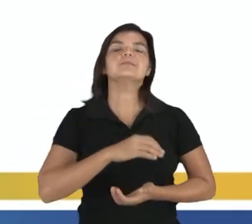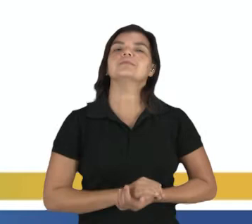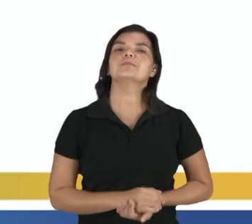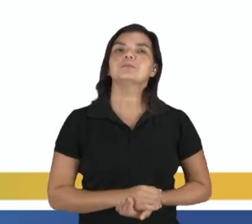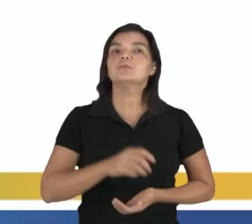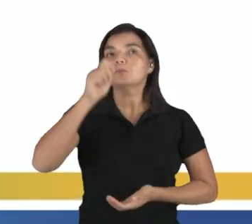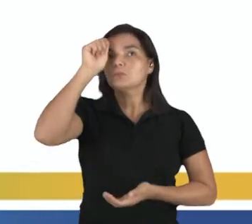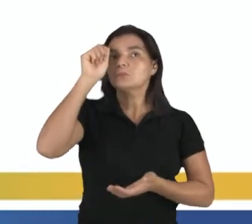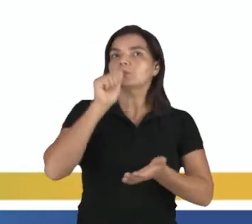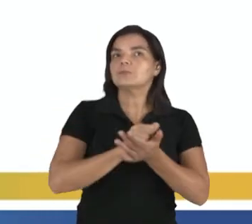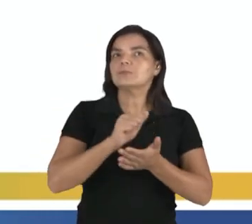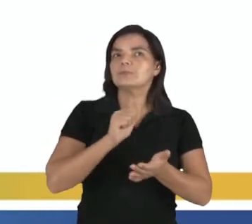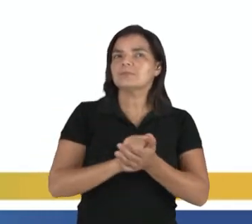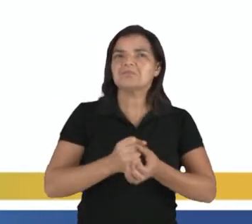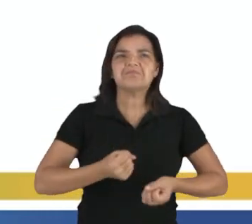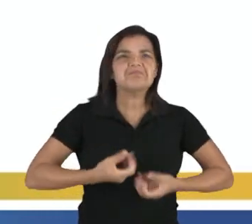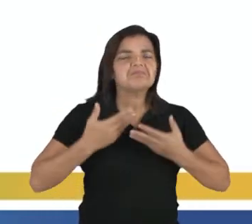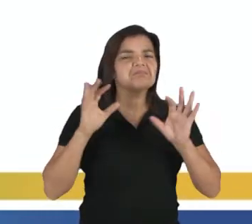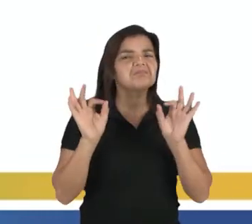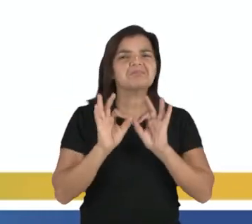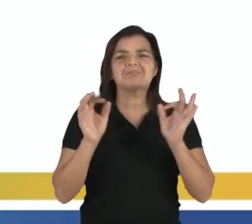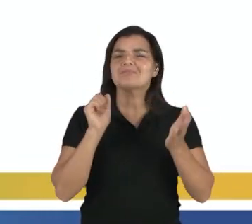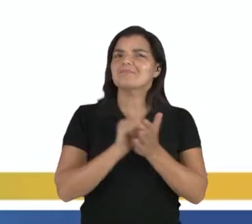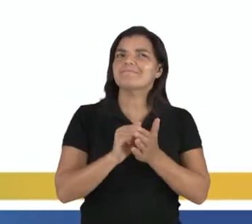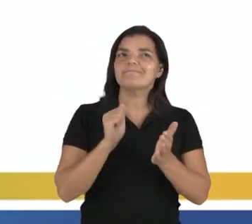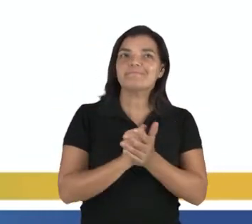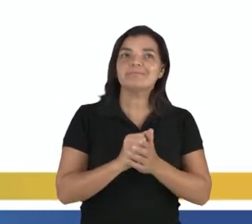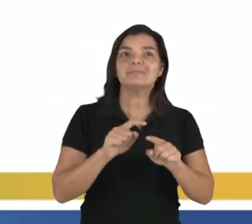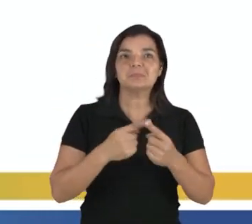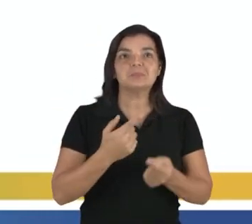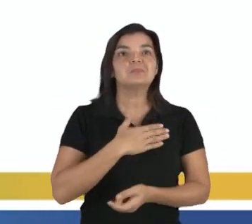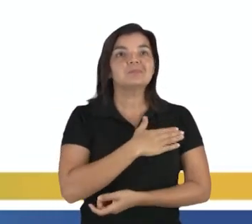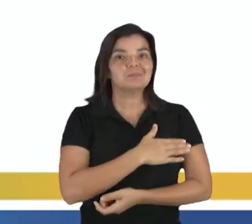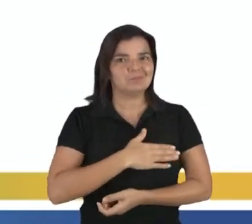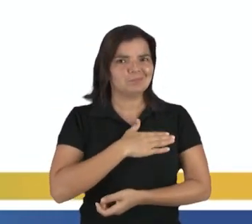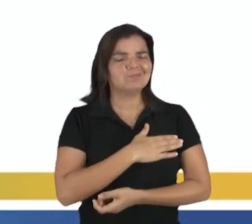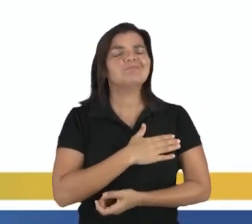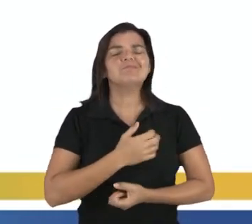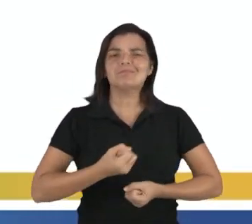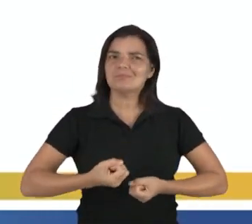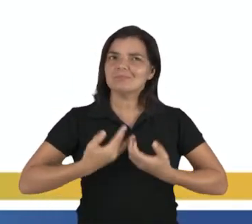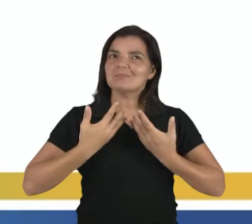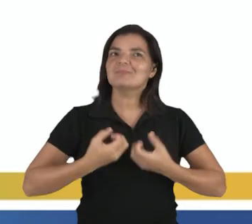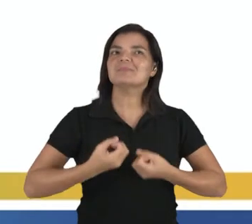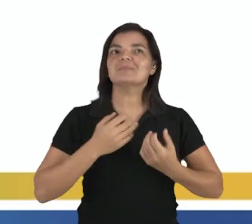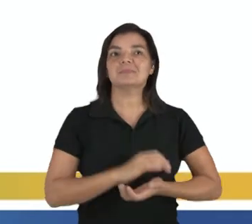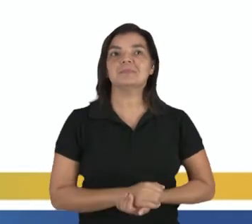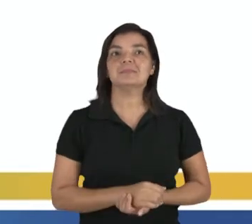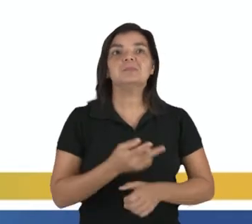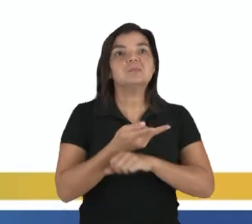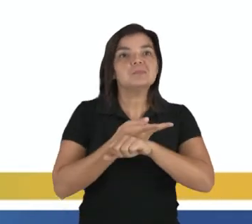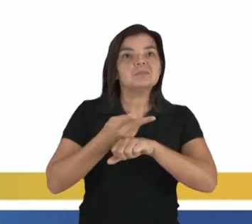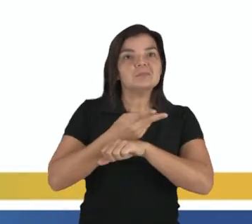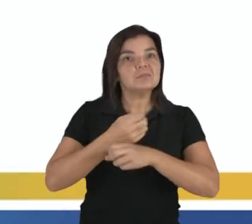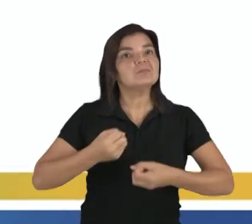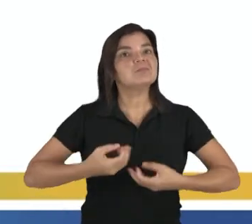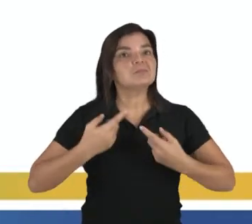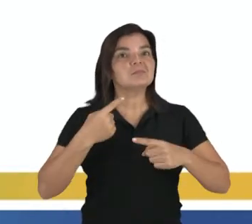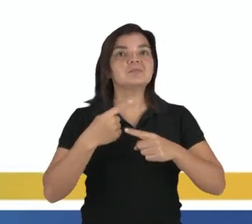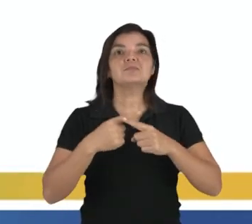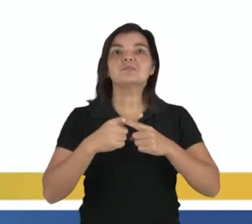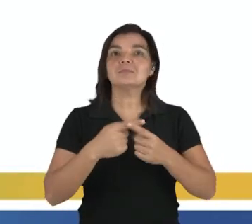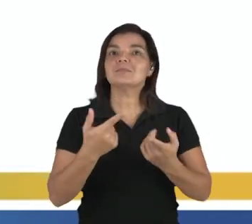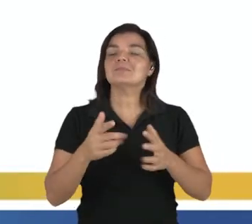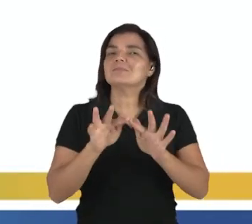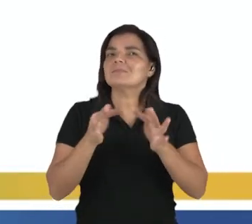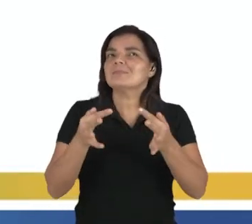do casal. O autor estava sem inspiração para escrever, gostaria de estar inspirado, e procurava sua inspiração